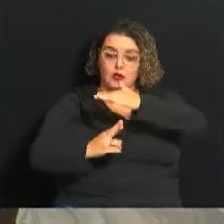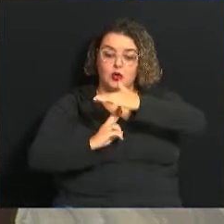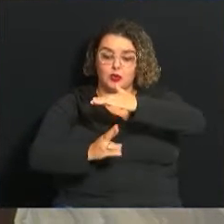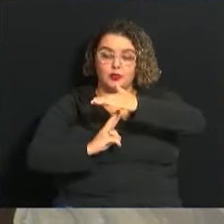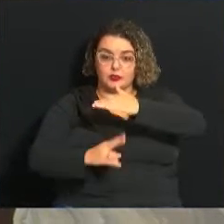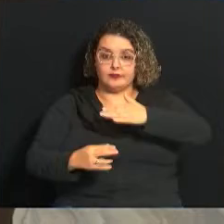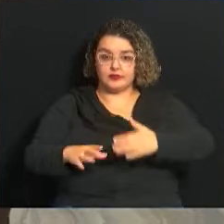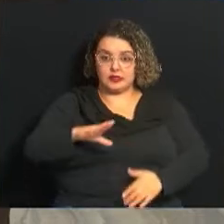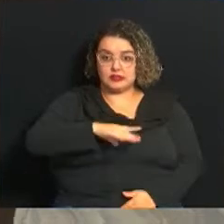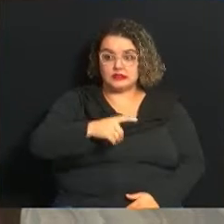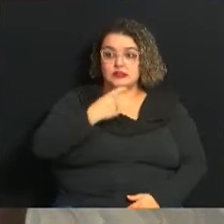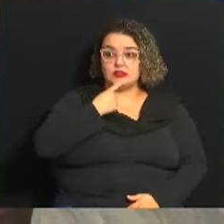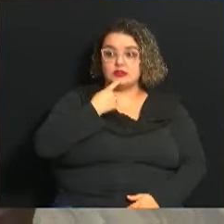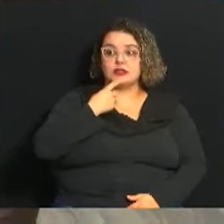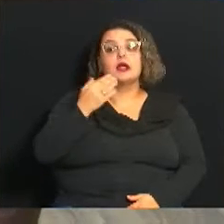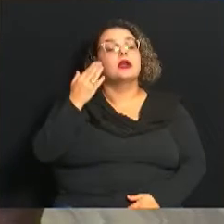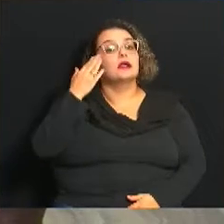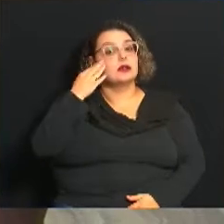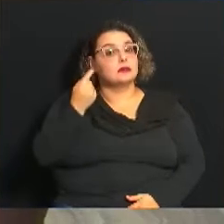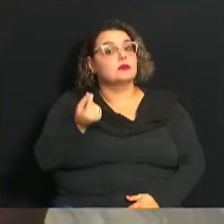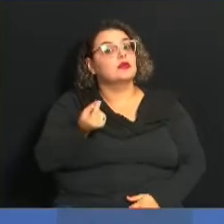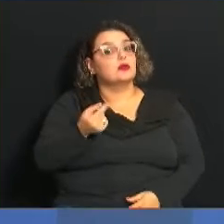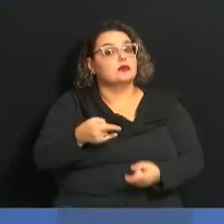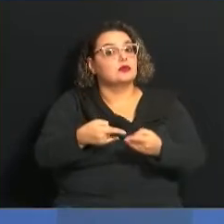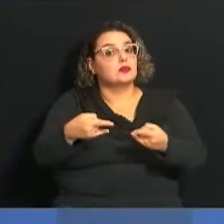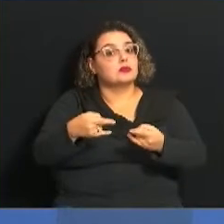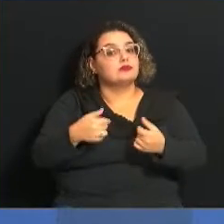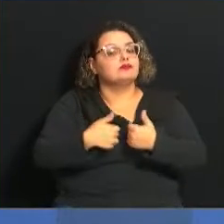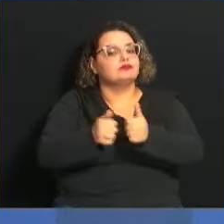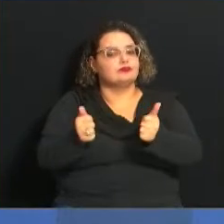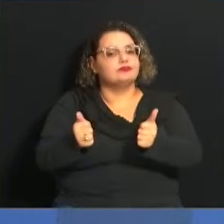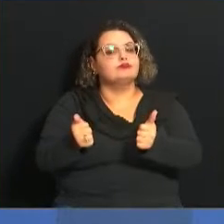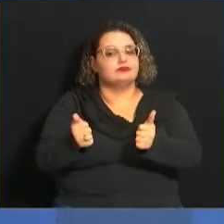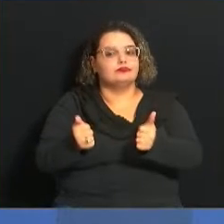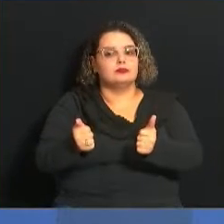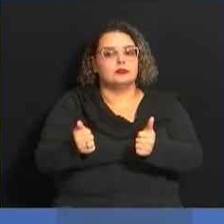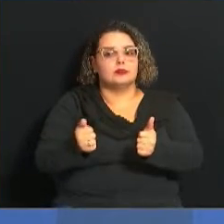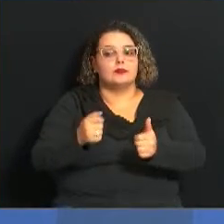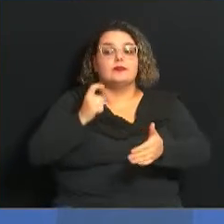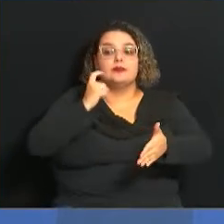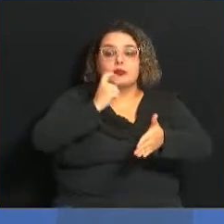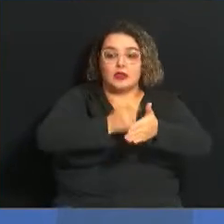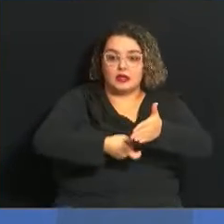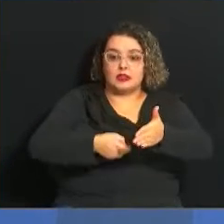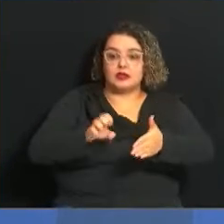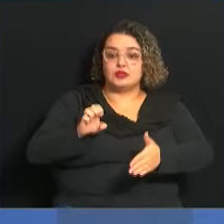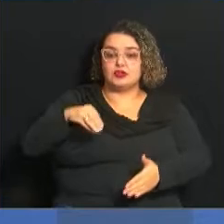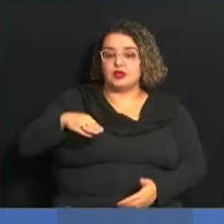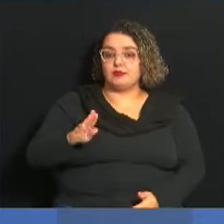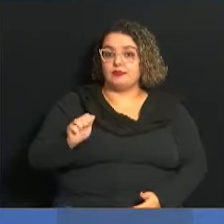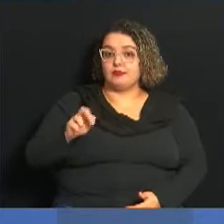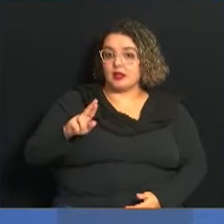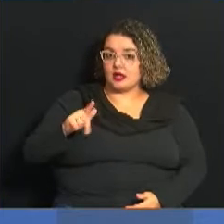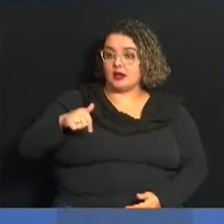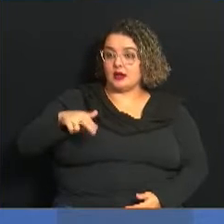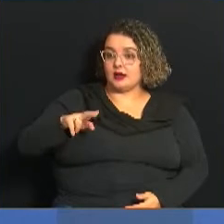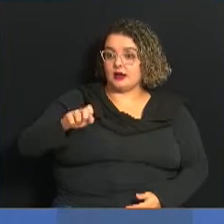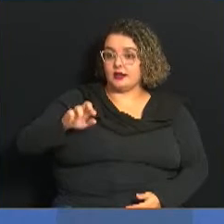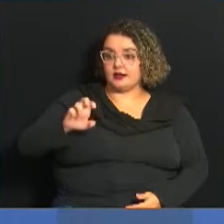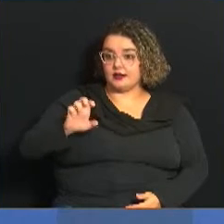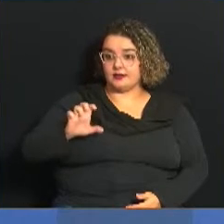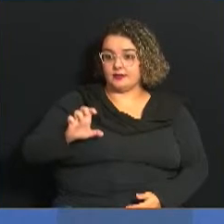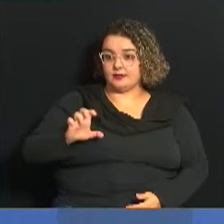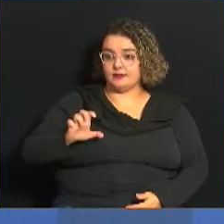gente sempre sabe que o preço da passagem tem embutido ao que é chamado de taxa de embarque. E agora a taxa de embarque para